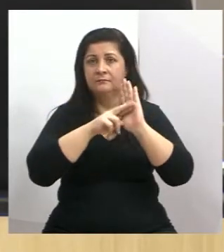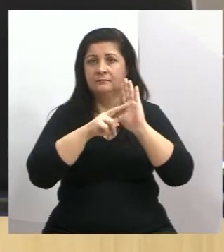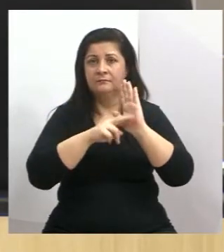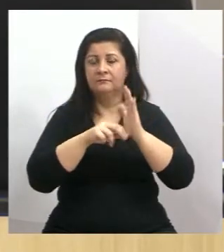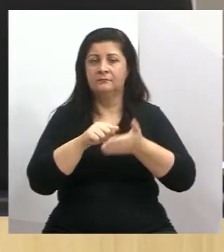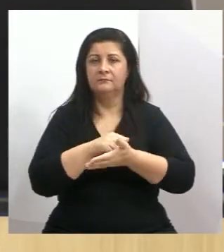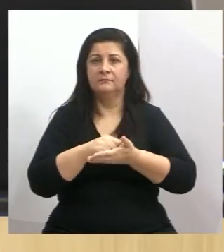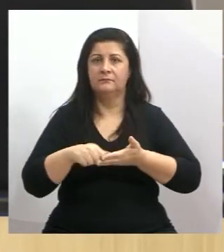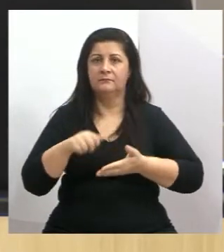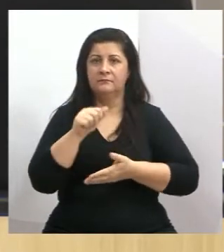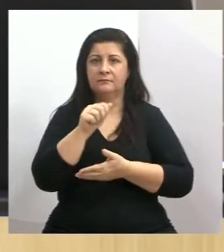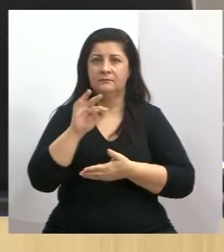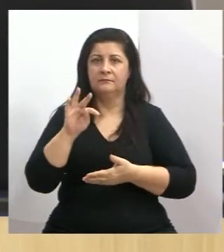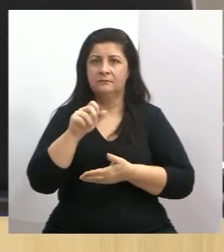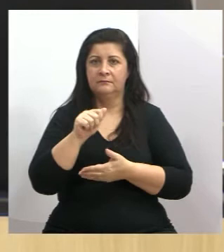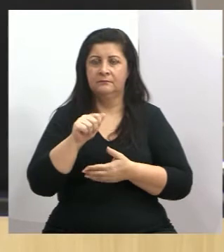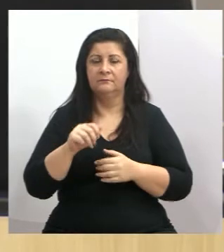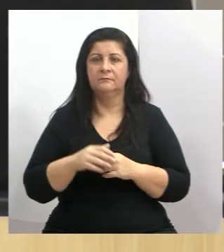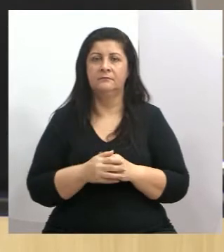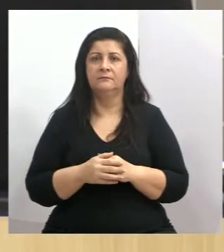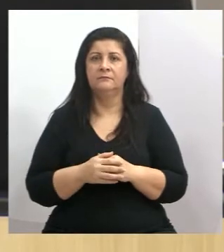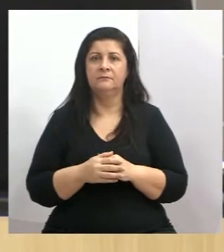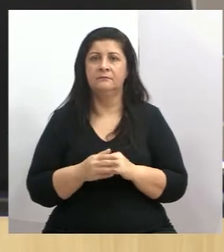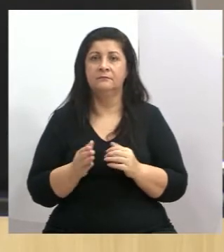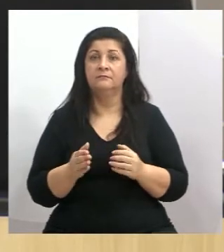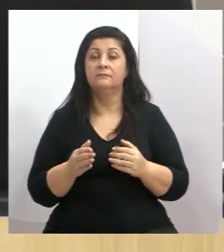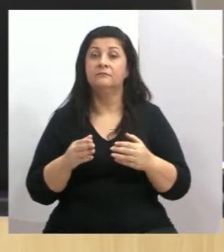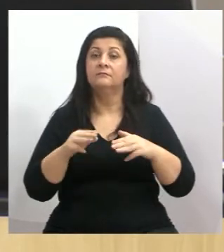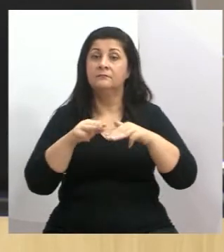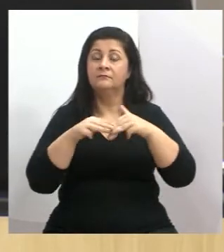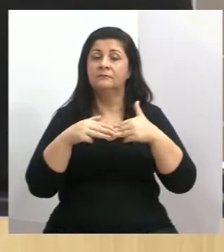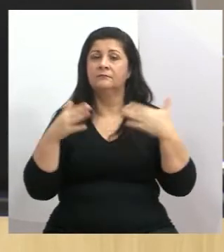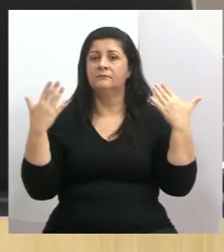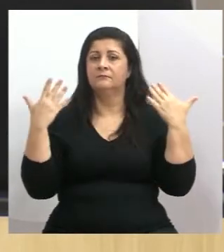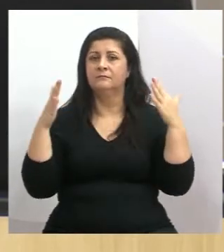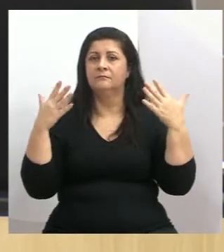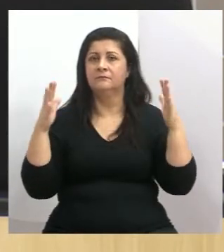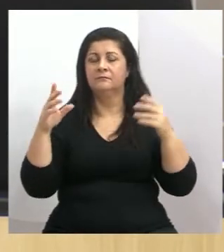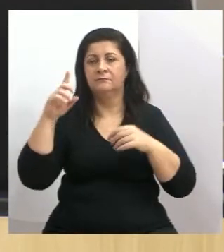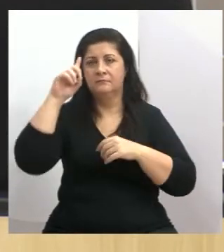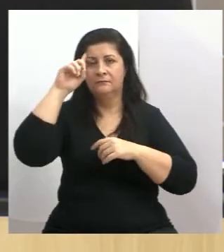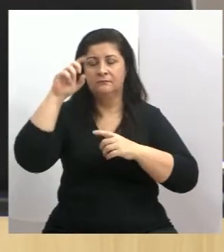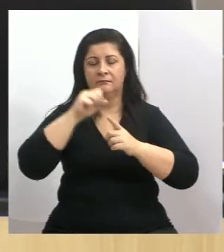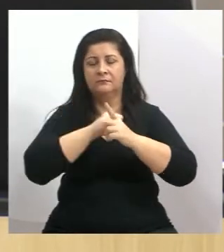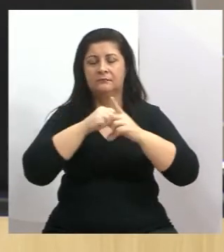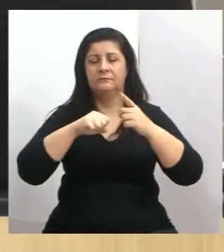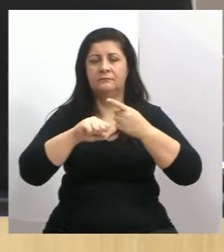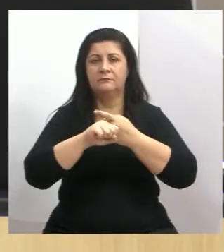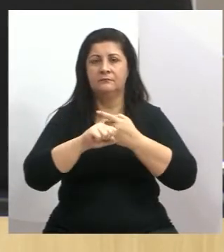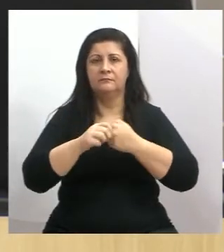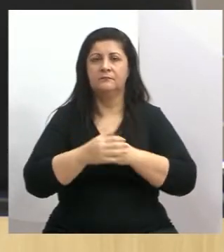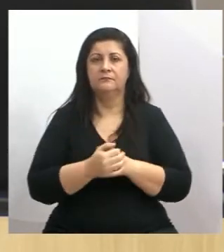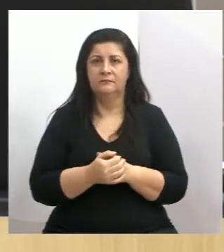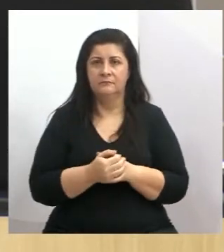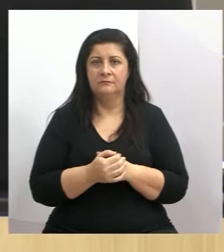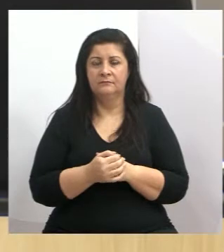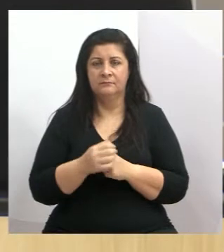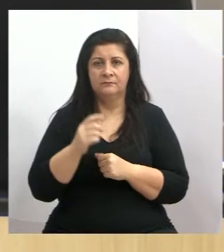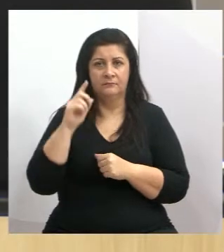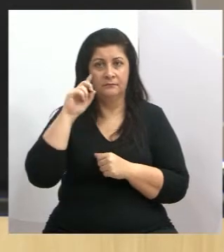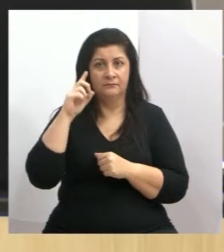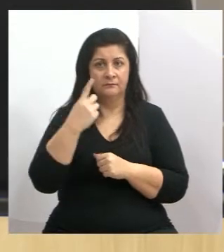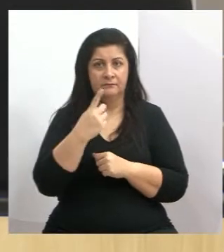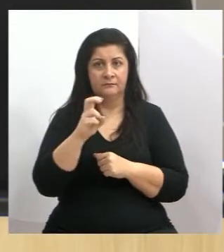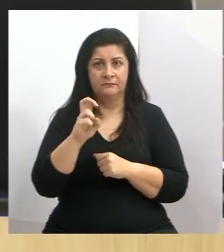constatado na ata dos trabalhos da sessão o registro emoção colar tório pelo dia do assistente social com uma olhada no dia quinze